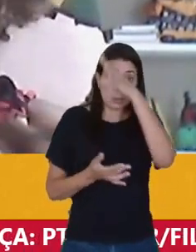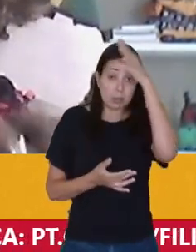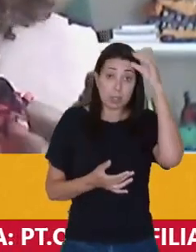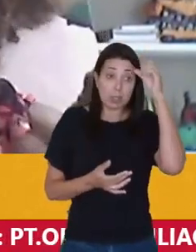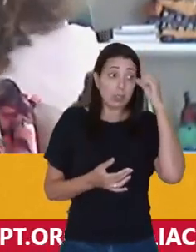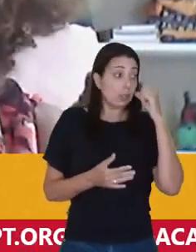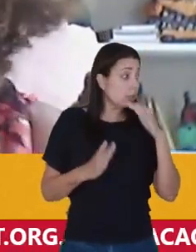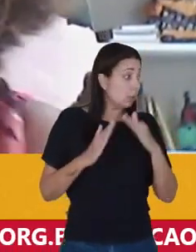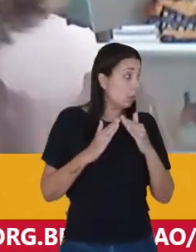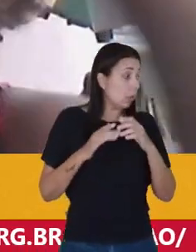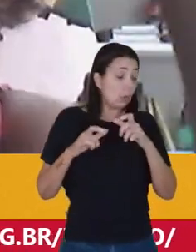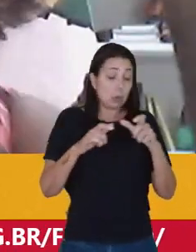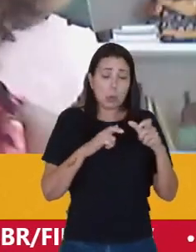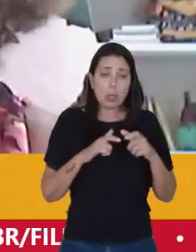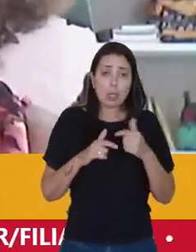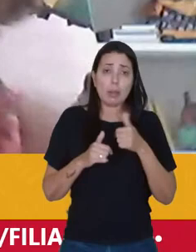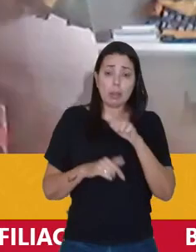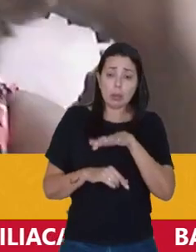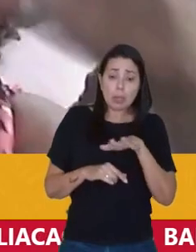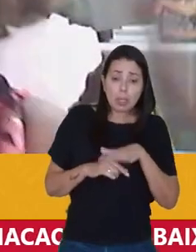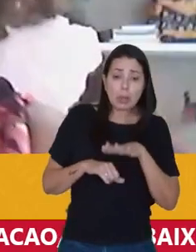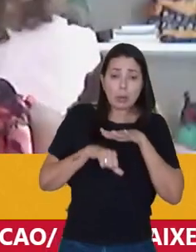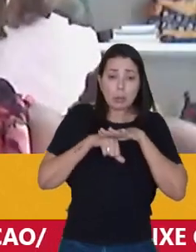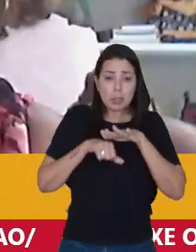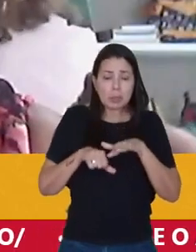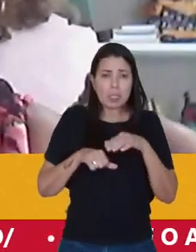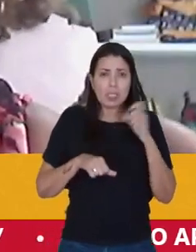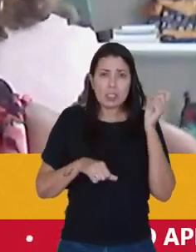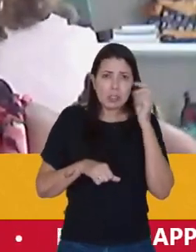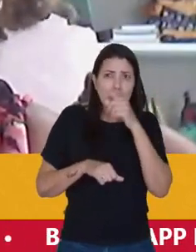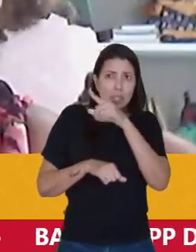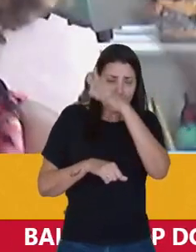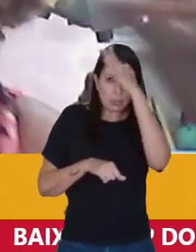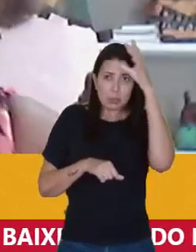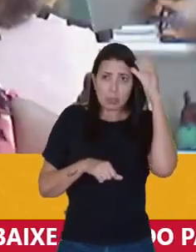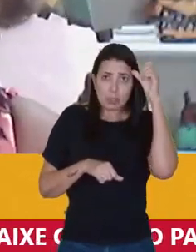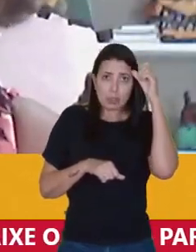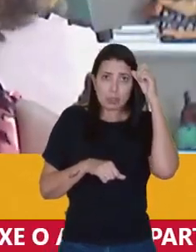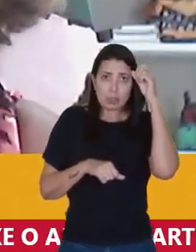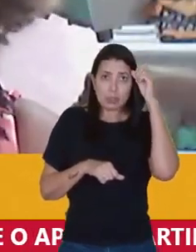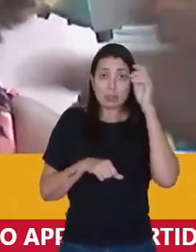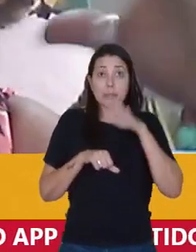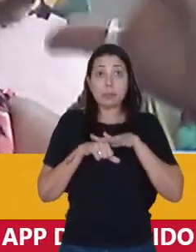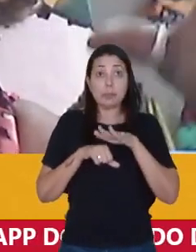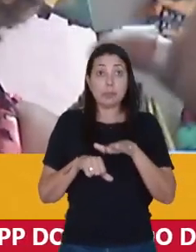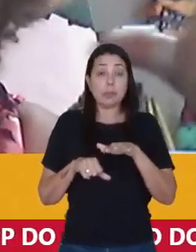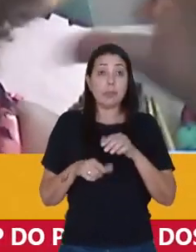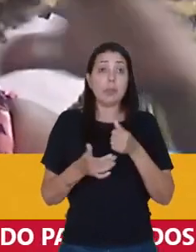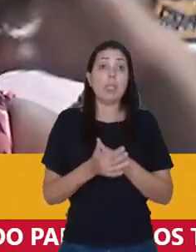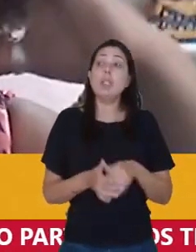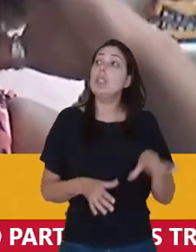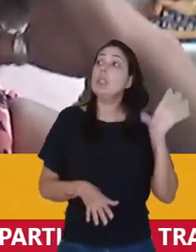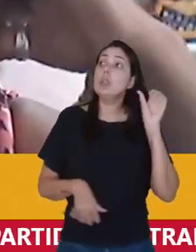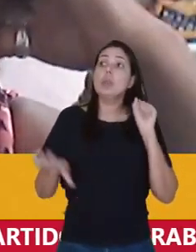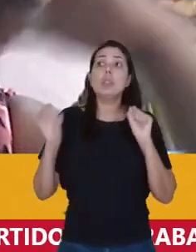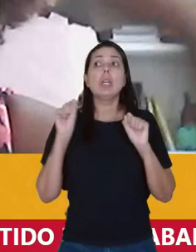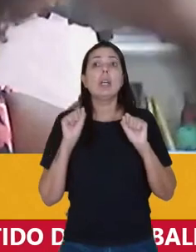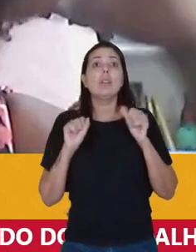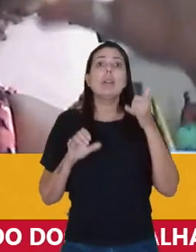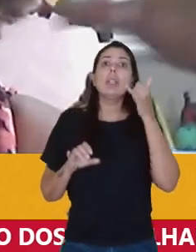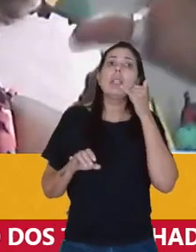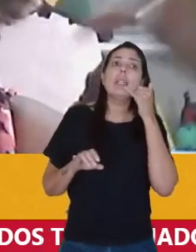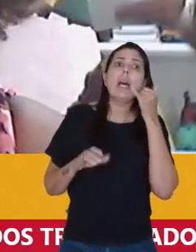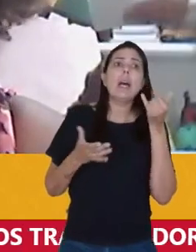eles moram numa situação que em toda aquela pandemia, toda aquela agonia de Manaus, da pandemia, eles escutavam, eles ligavam para